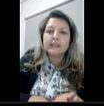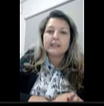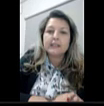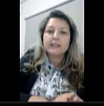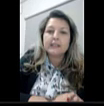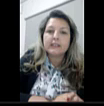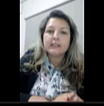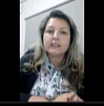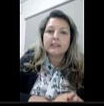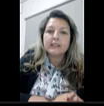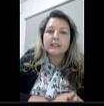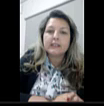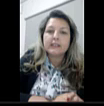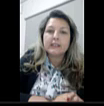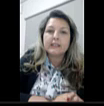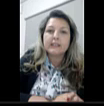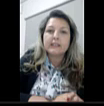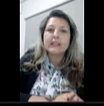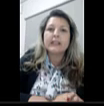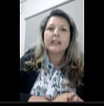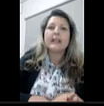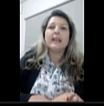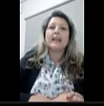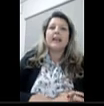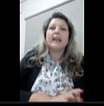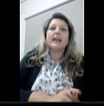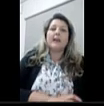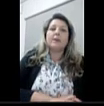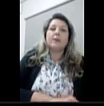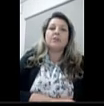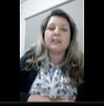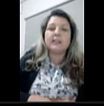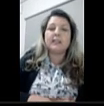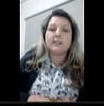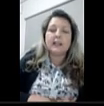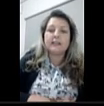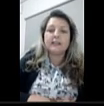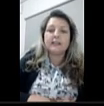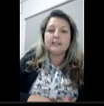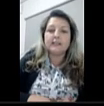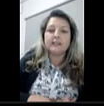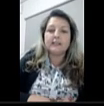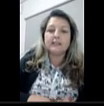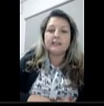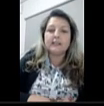o Arruda não está participando da aula de hoje é hoje ele não está